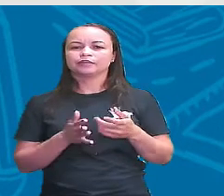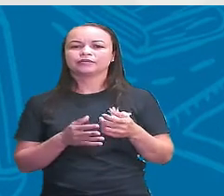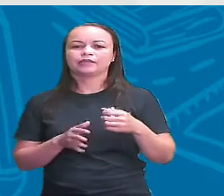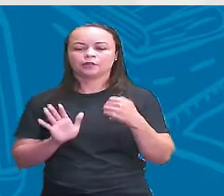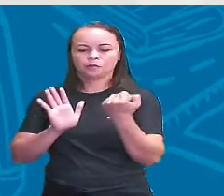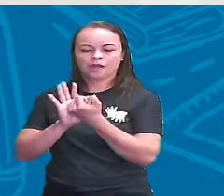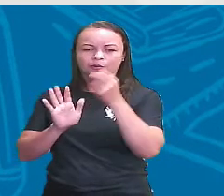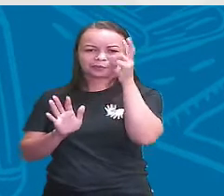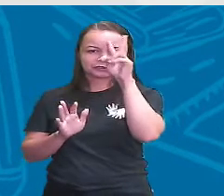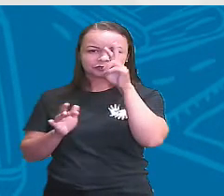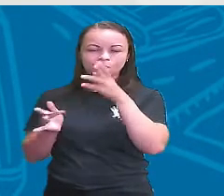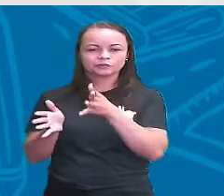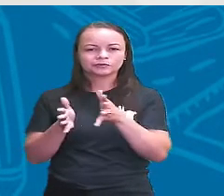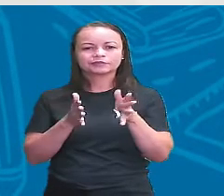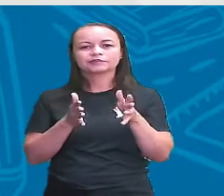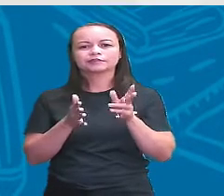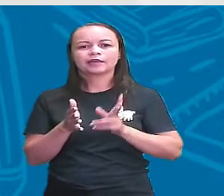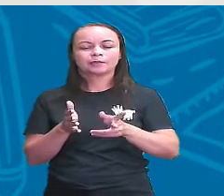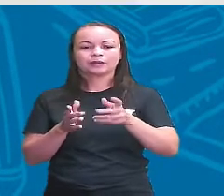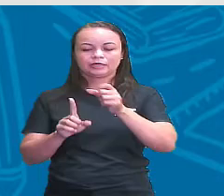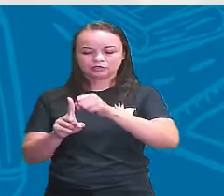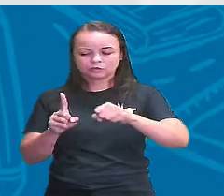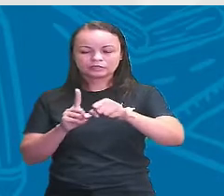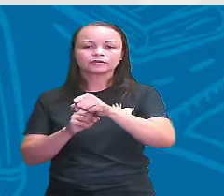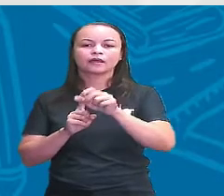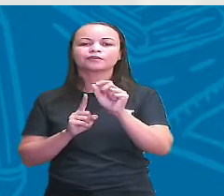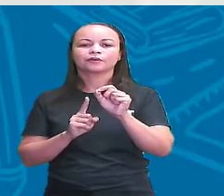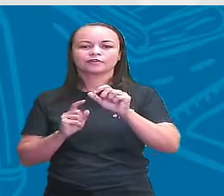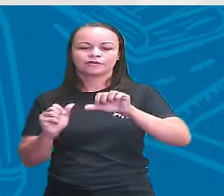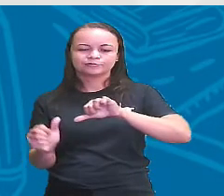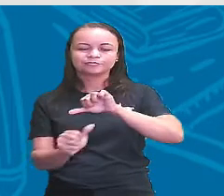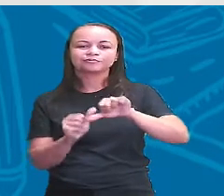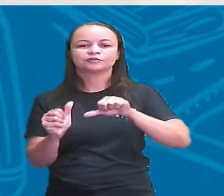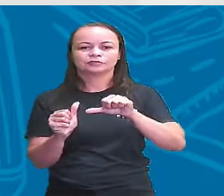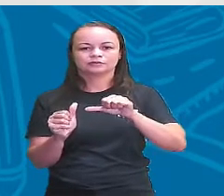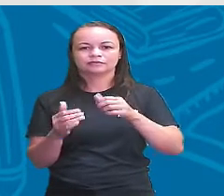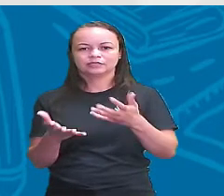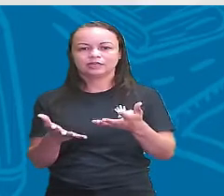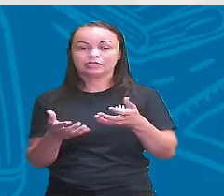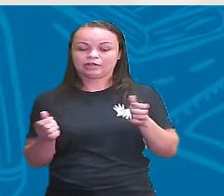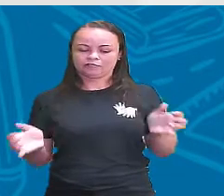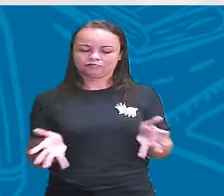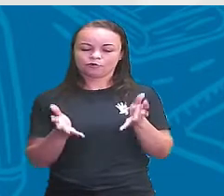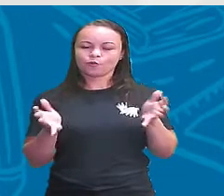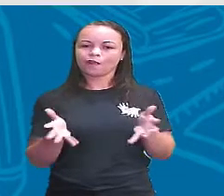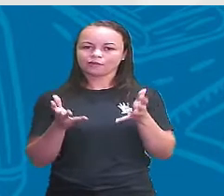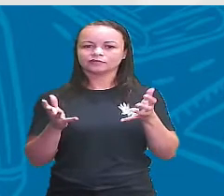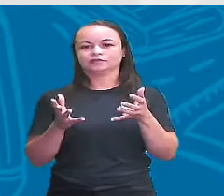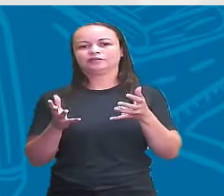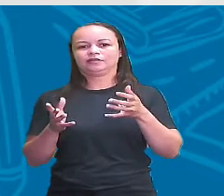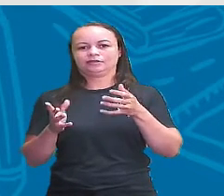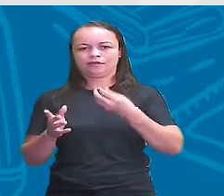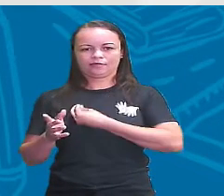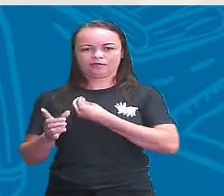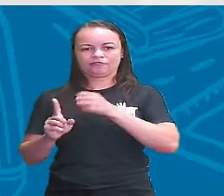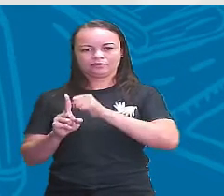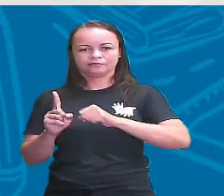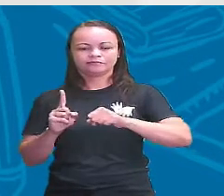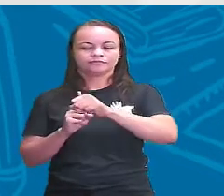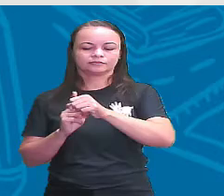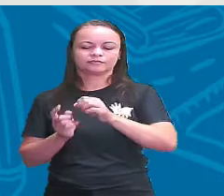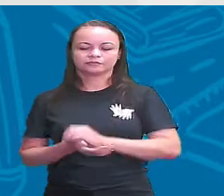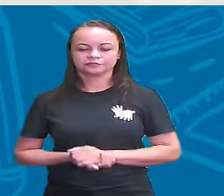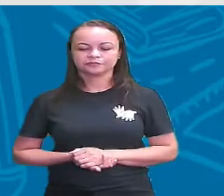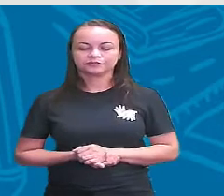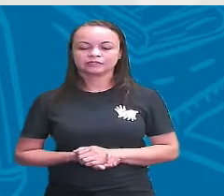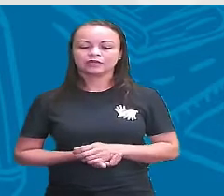a sociedade em volta muda, né? O marco histórico sempre influencia na vida da sociedade. A gente viu um